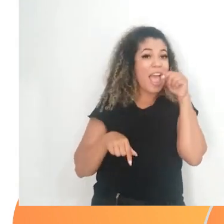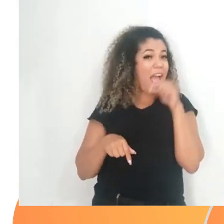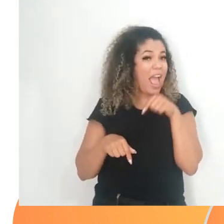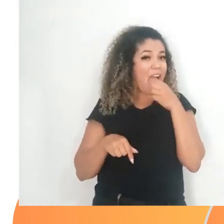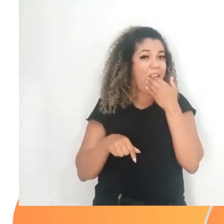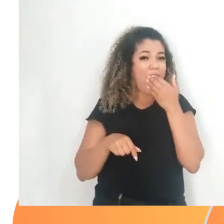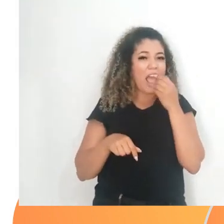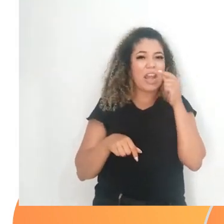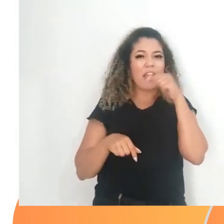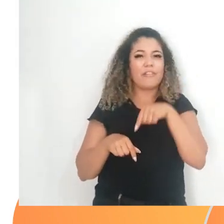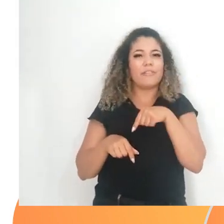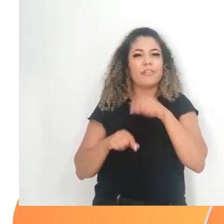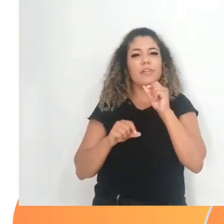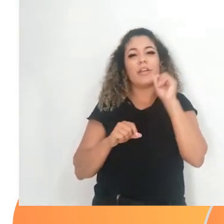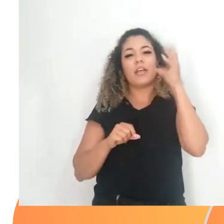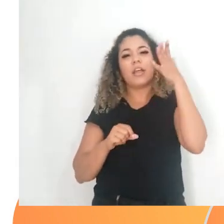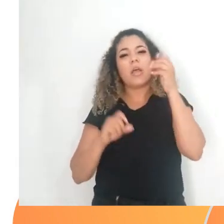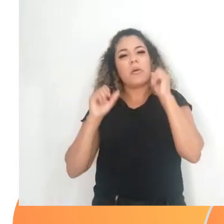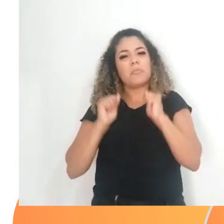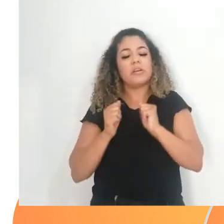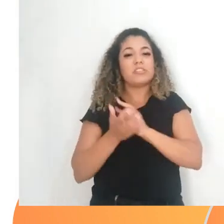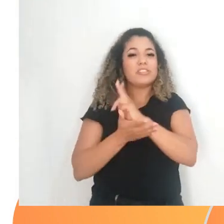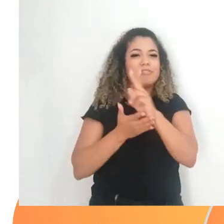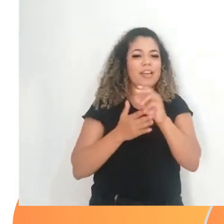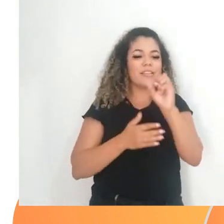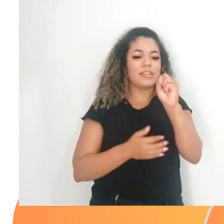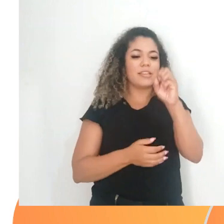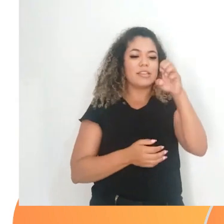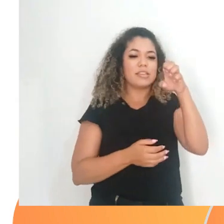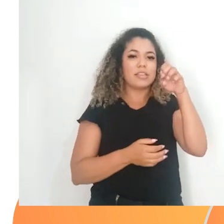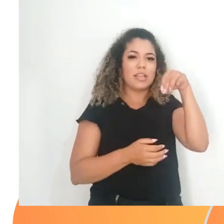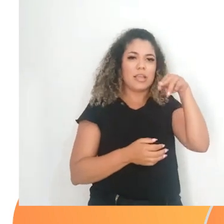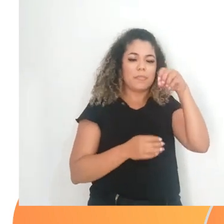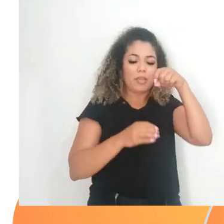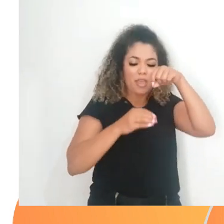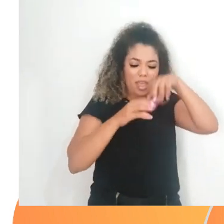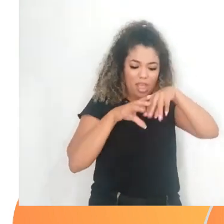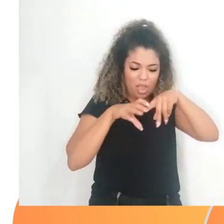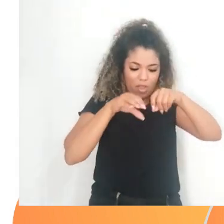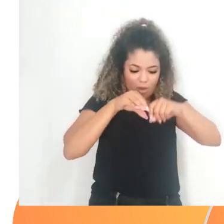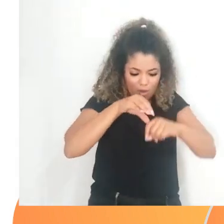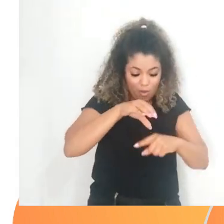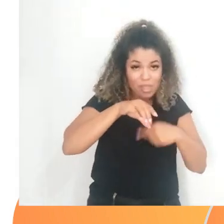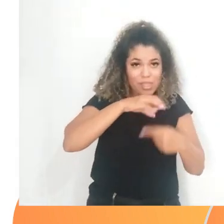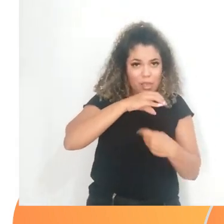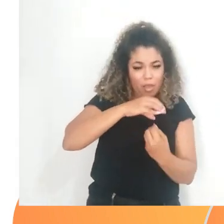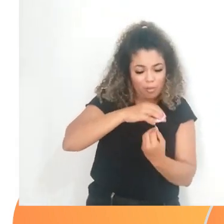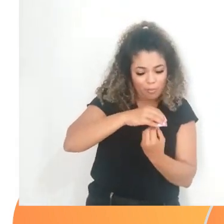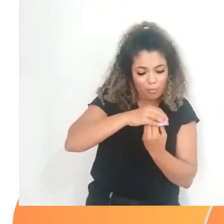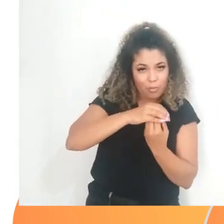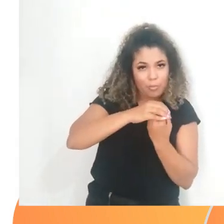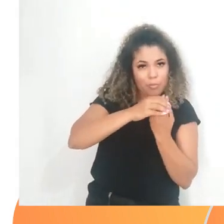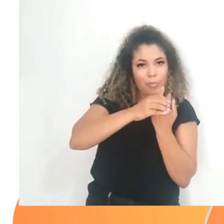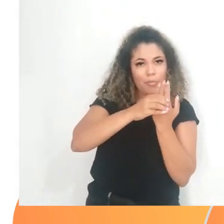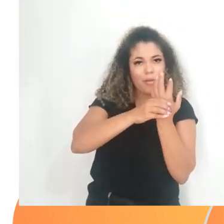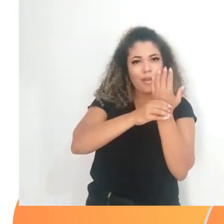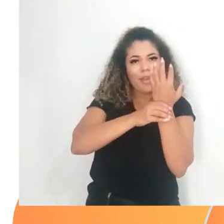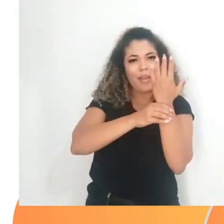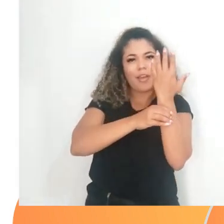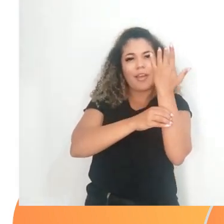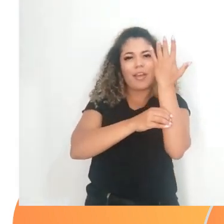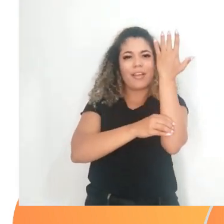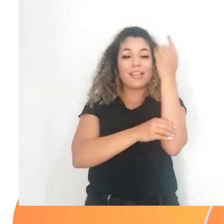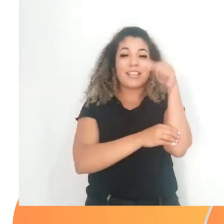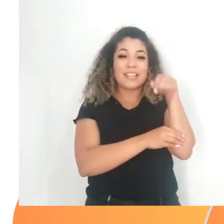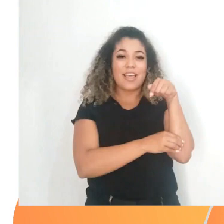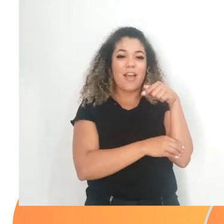Bom, aquela fruta pode ter várias sementes que, em contato com o chão, podem gerar aí várias árvores.